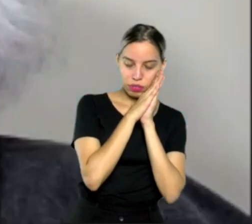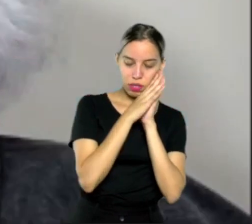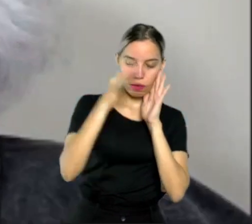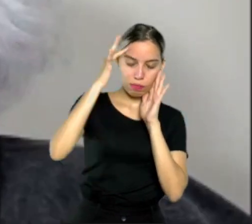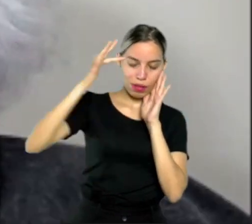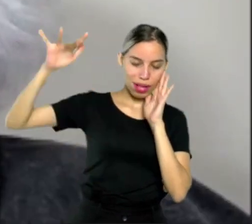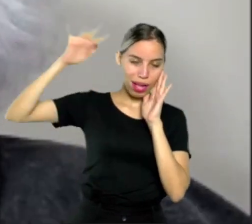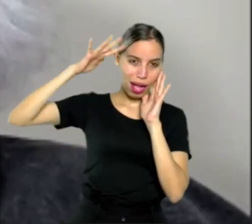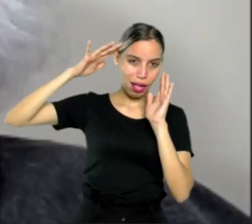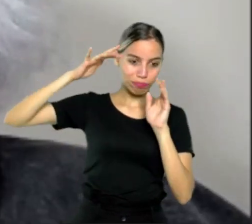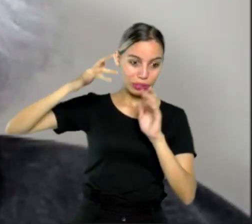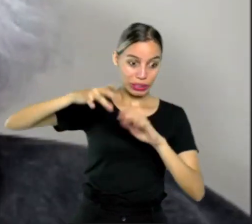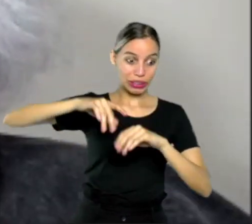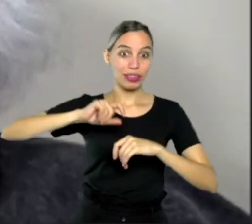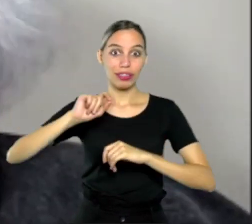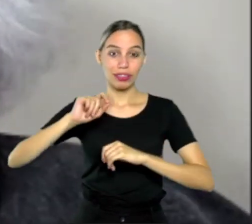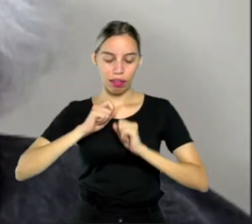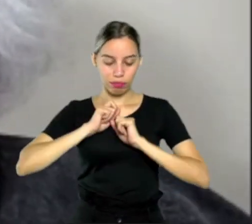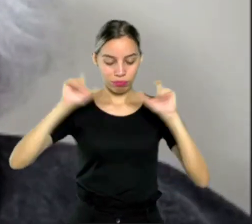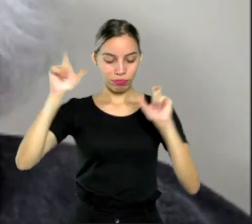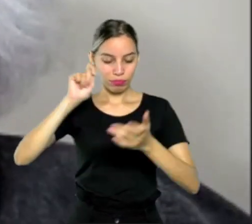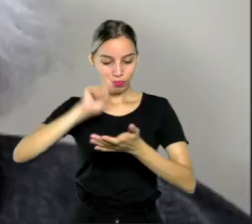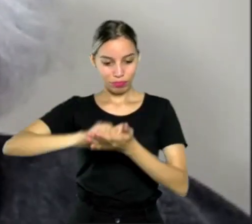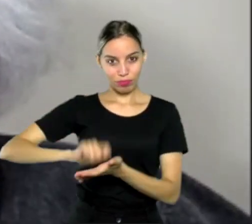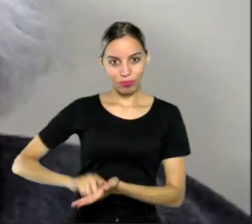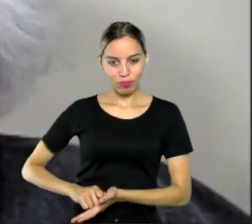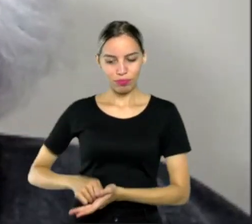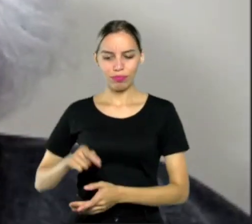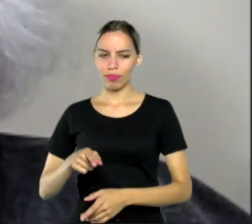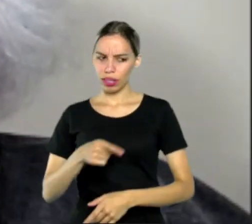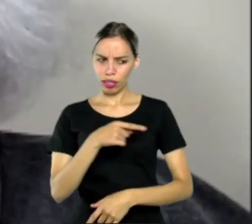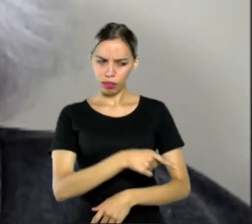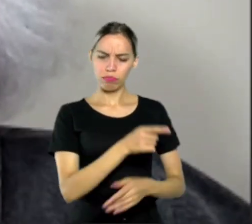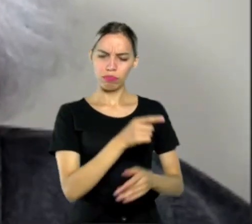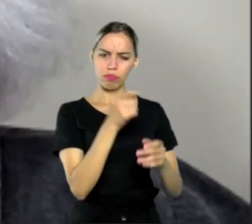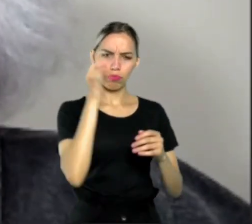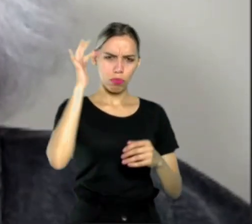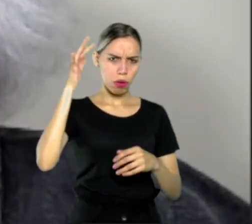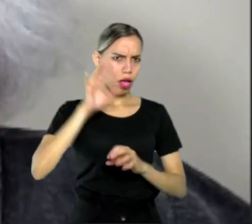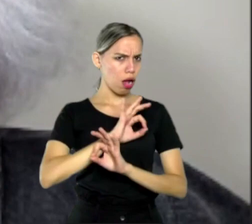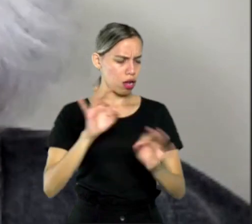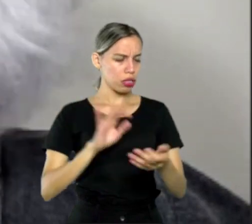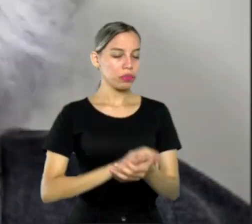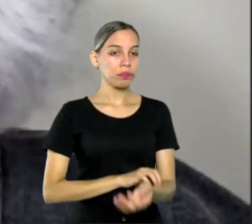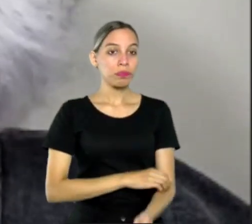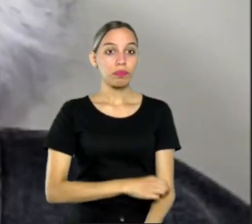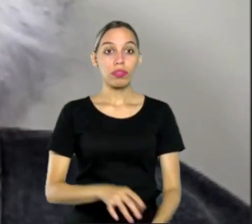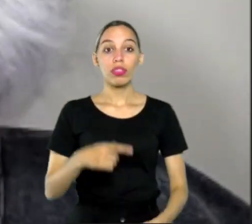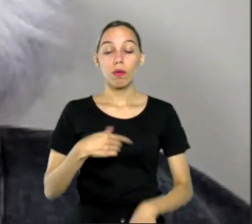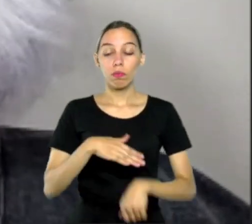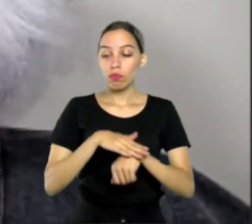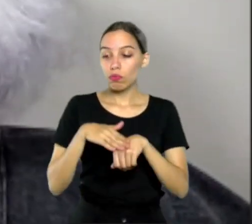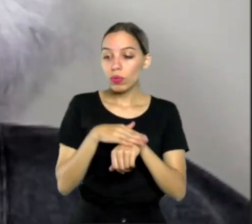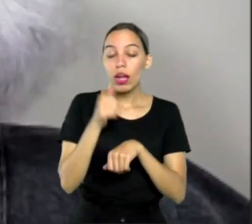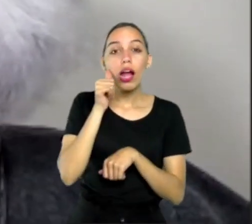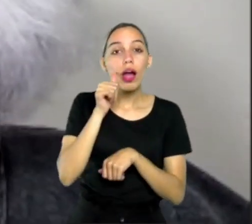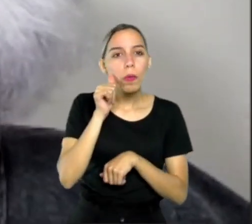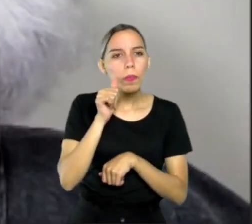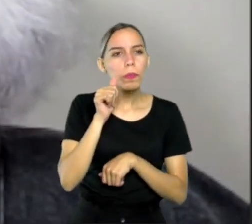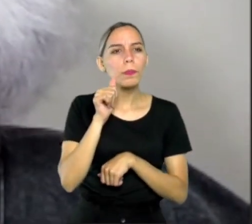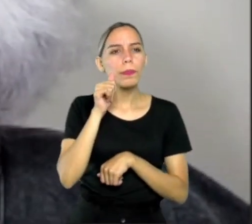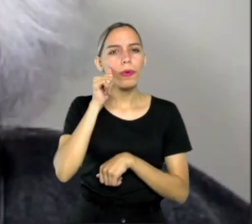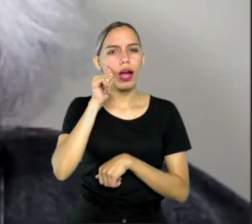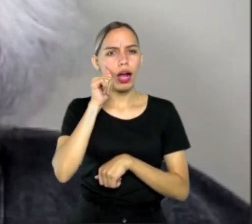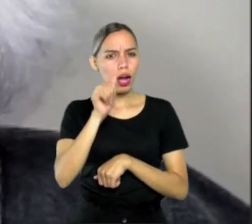participando da Flieraxá também, do Flieraxá, né, que é festival, e nós possivelmente